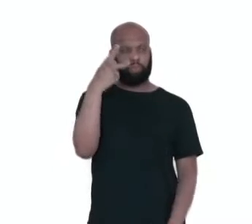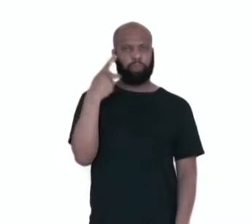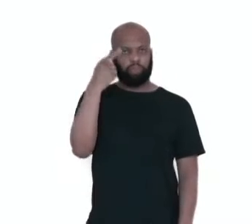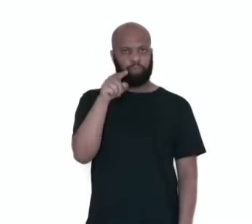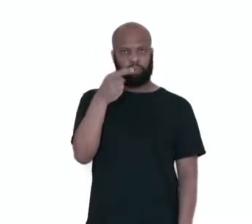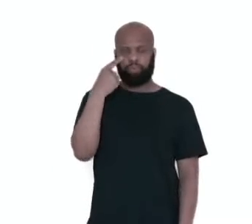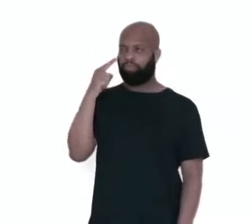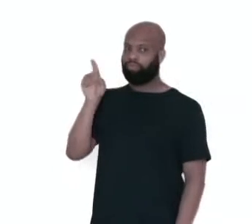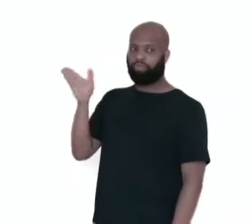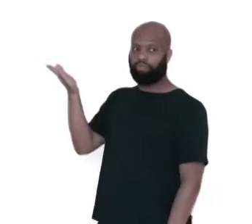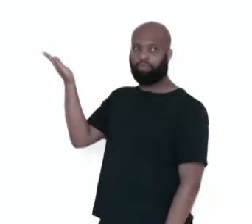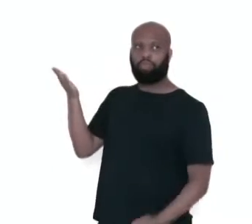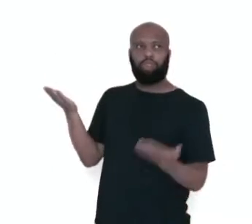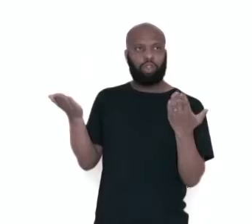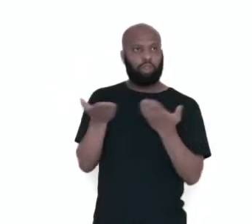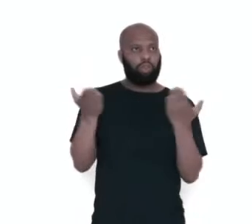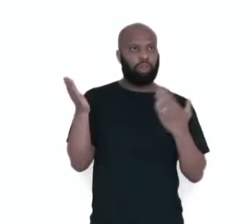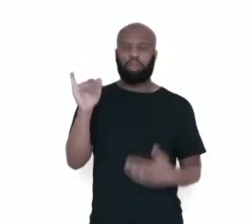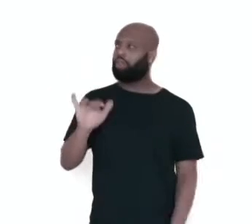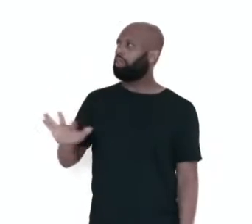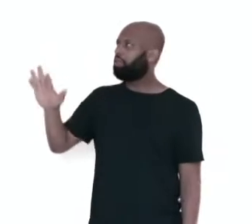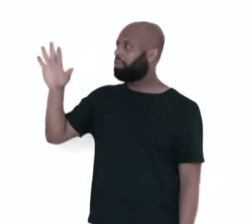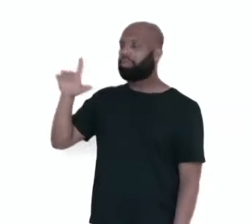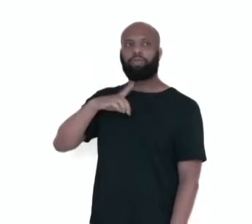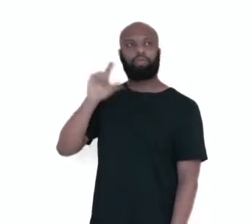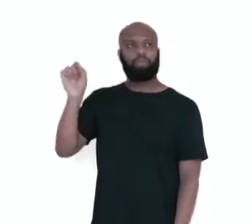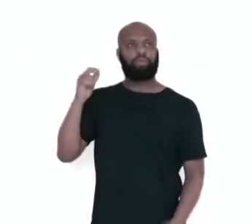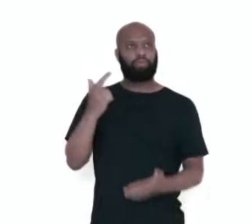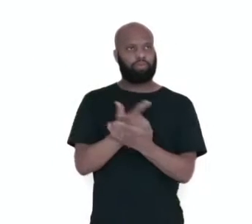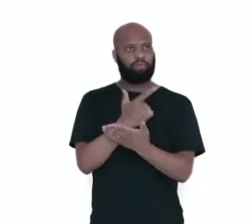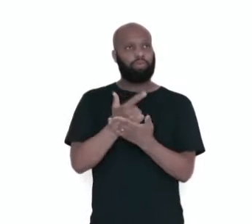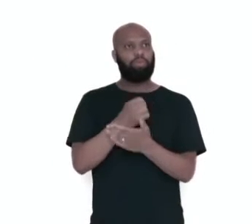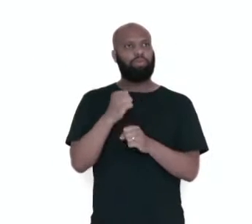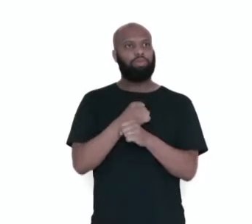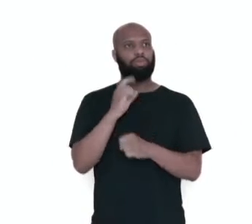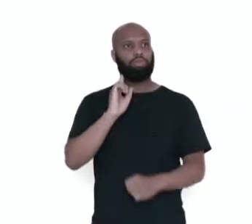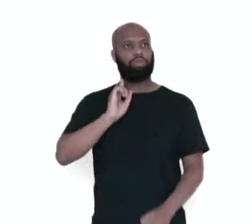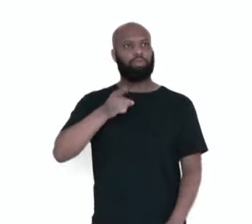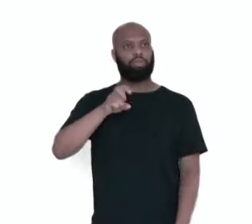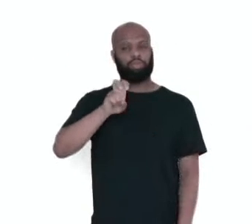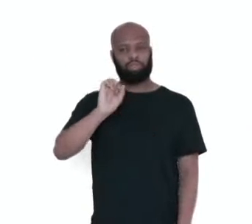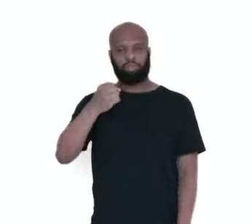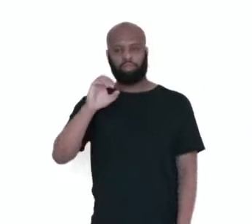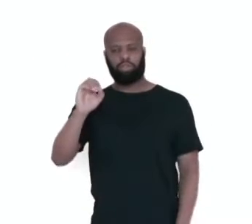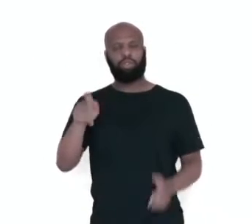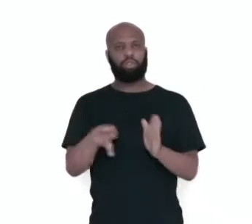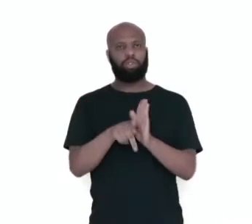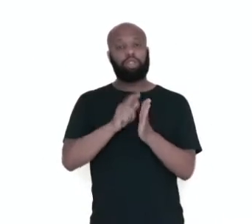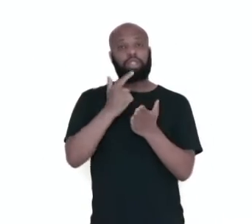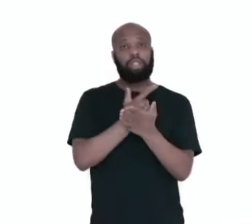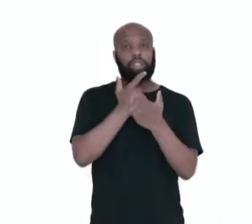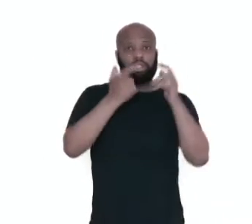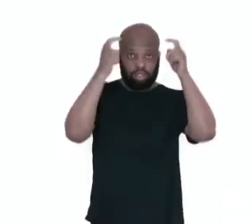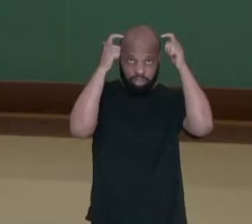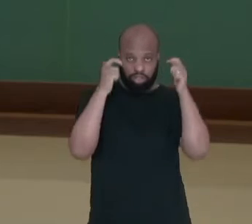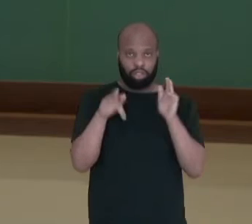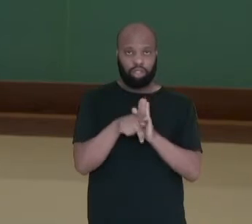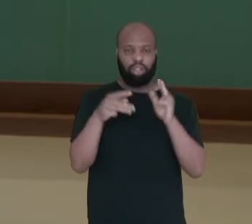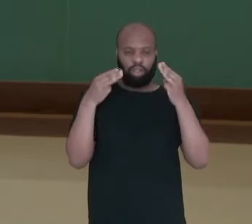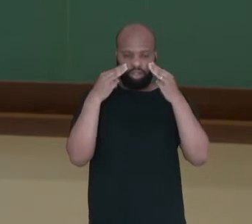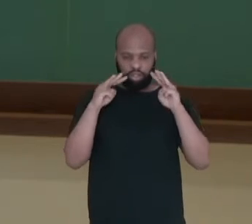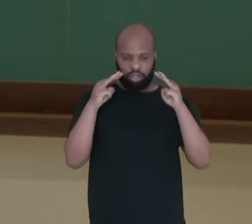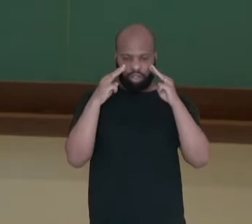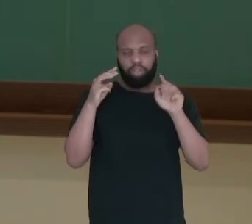vocês podem ver aí na imagem. Por exemplo, essa é a edição de 1580 do livro O Príncipe de